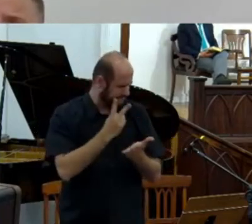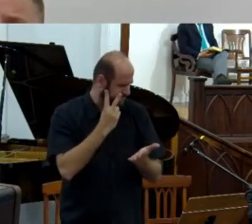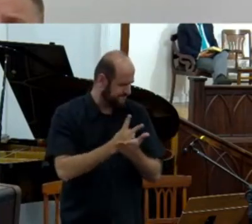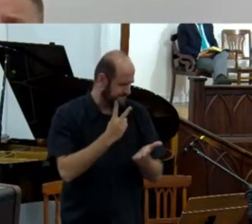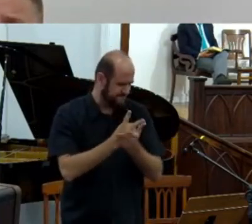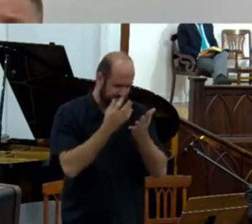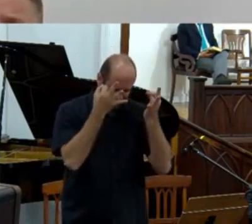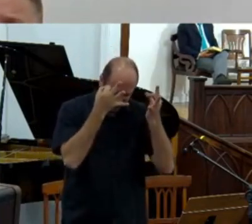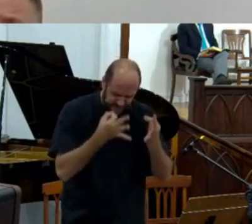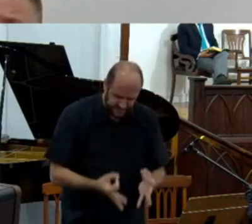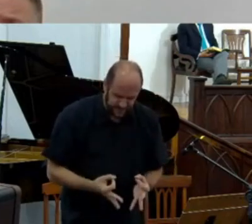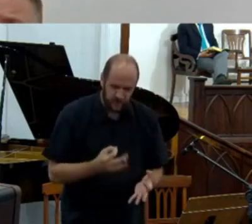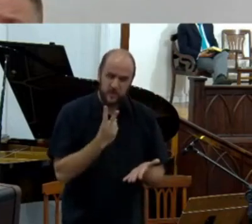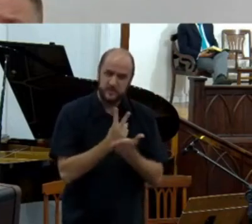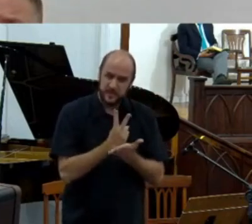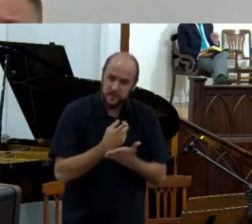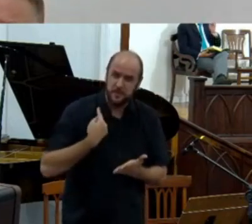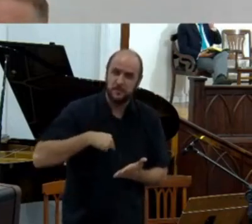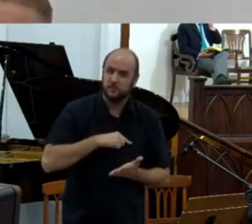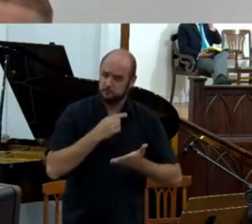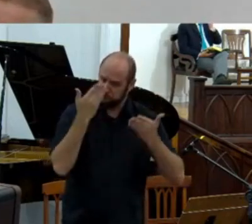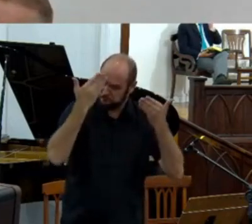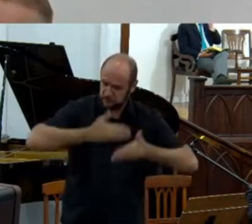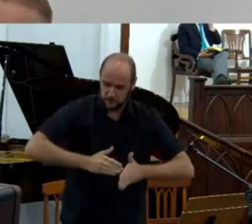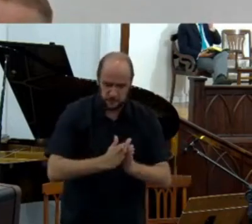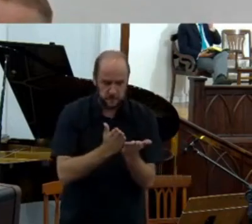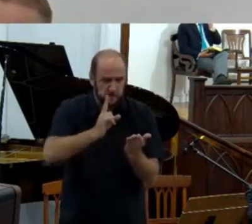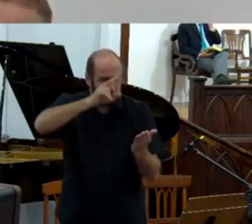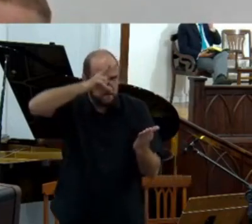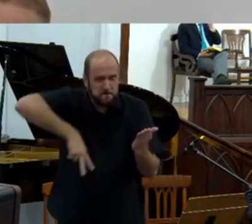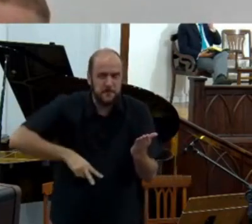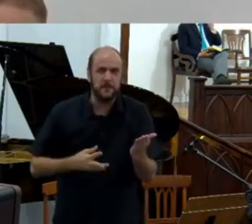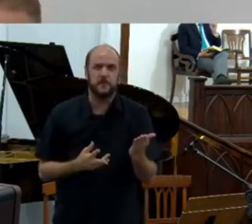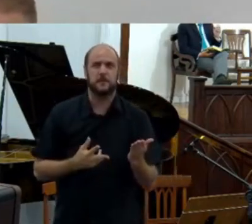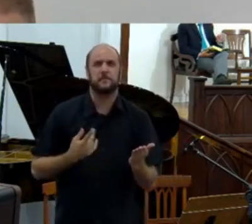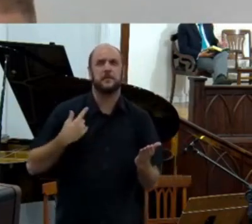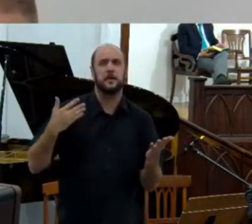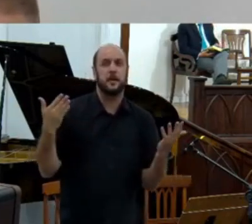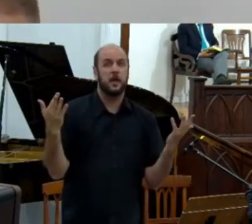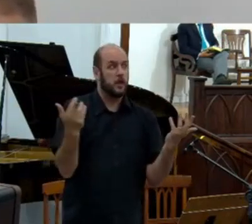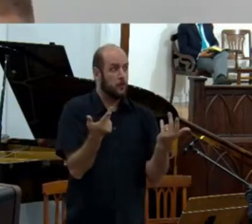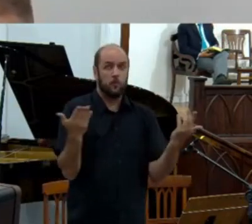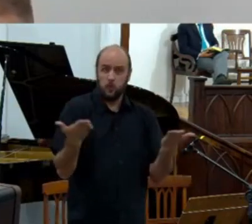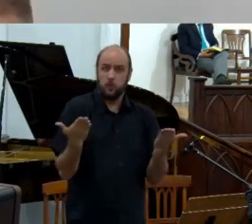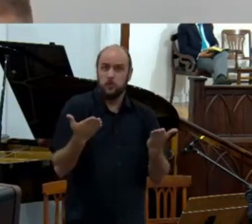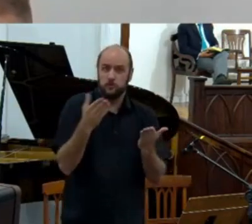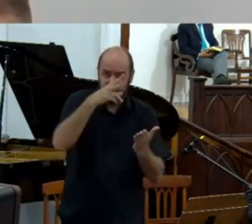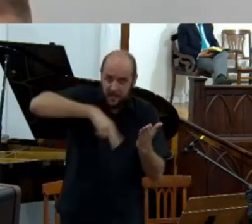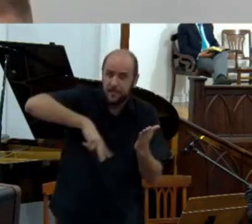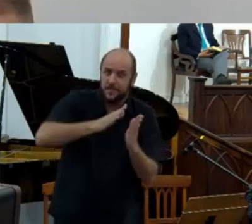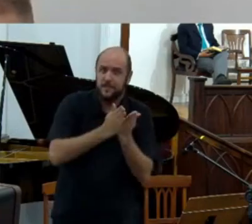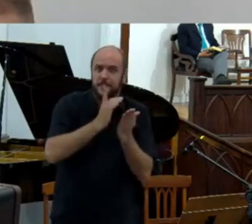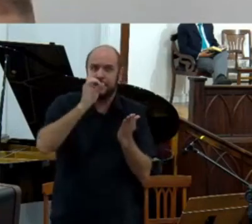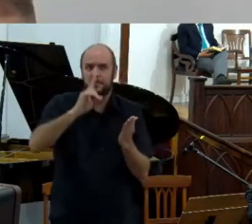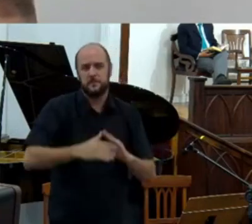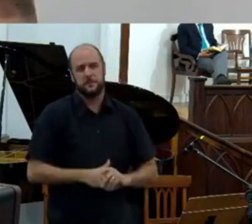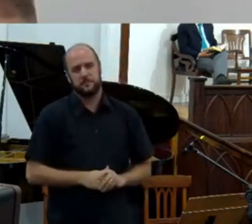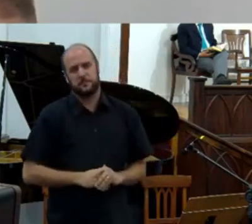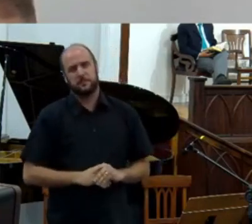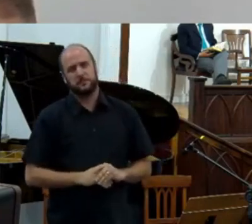ordinária, sempre que nós nos colocamos diante da palavra dEle. Como nós lemos nesse culto, nessa noite, na